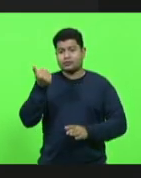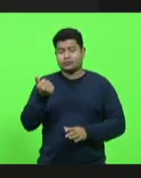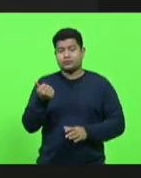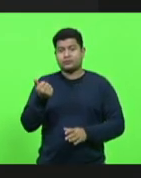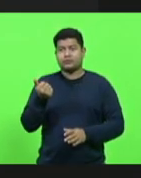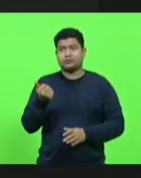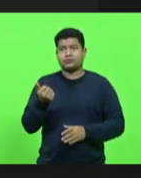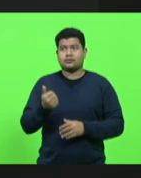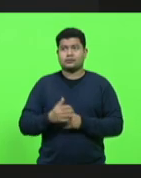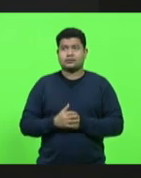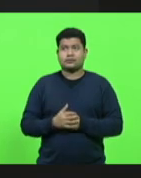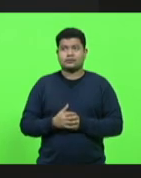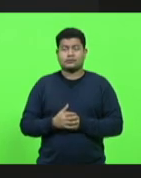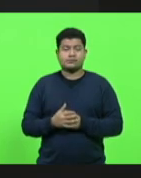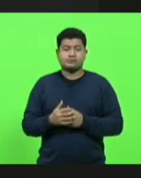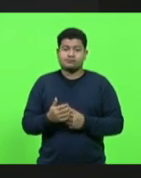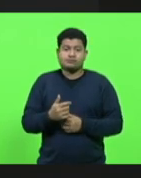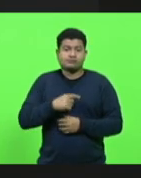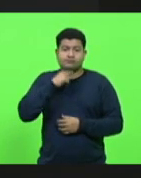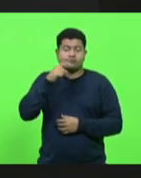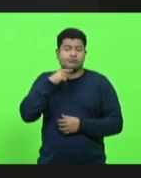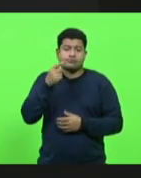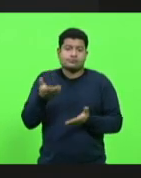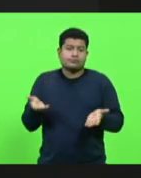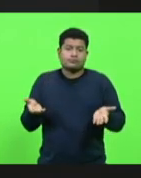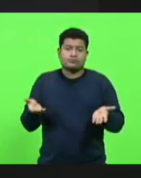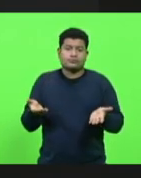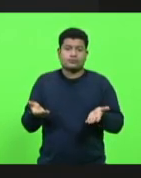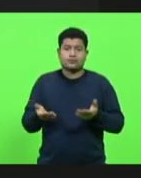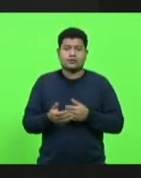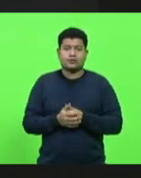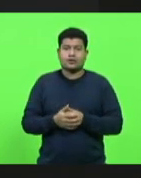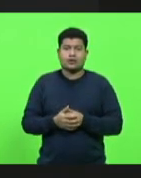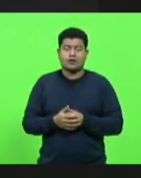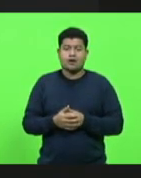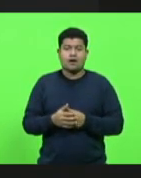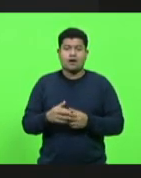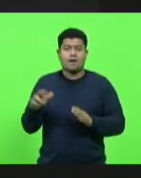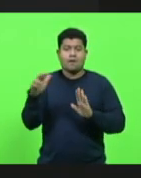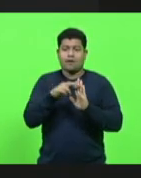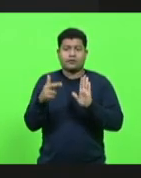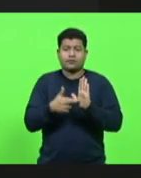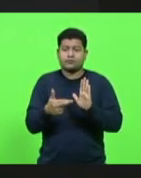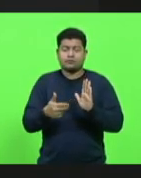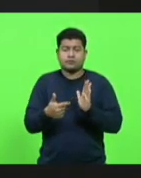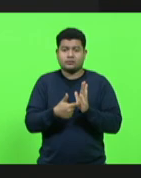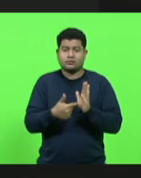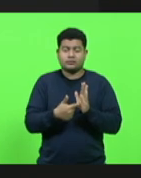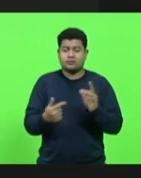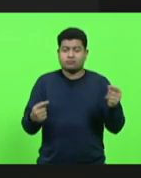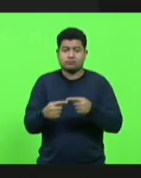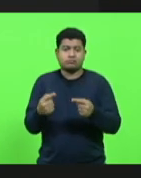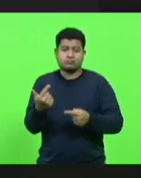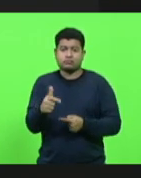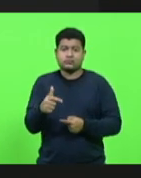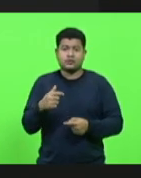Isso não tem recurso no regimento para isso, se nós já estamos no processo de